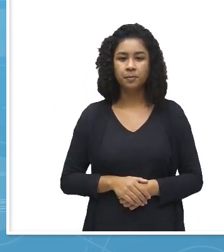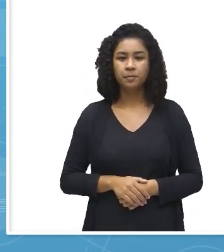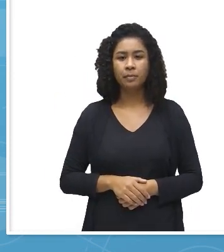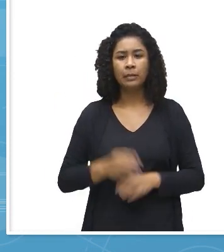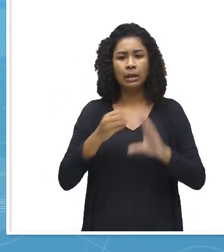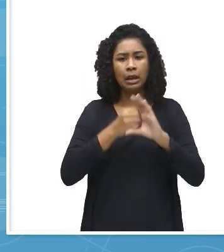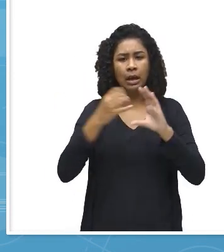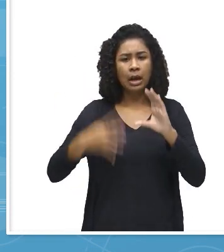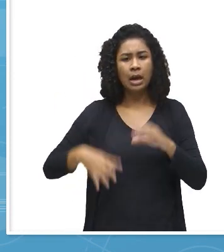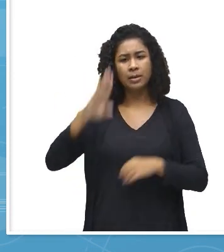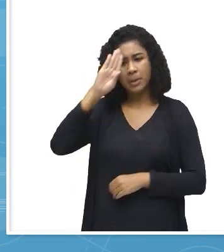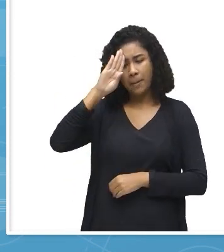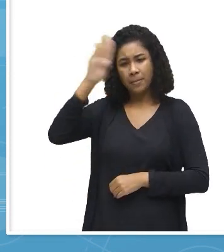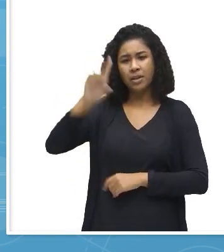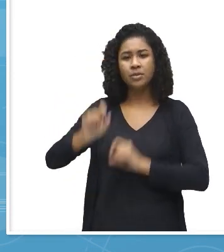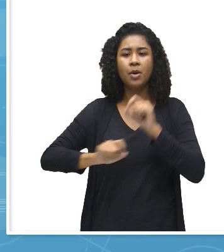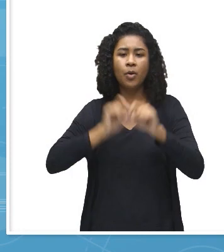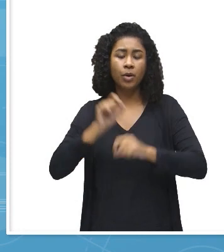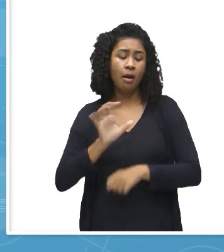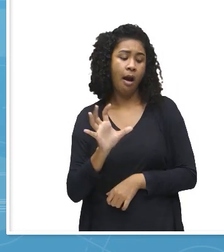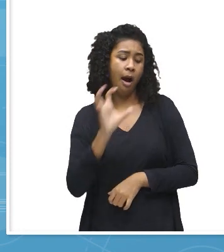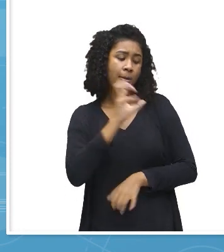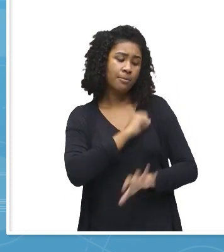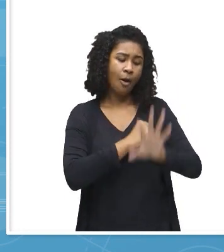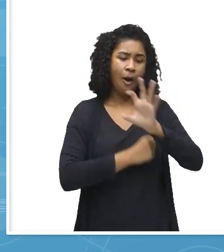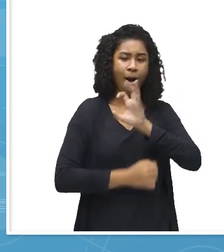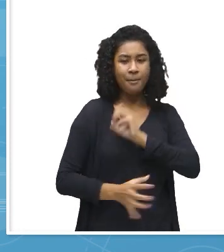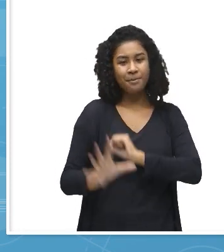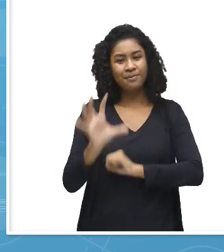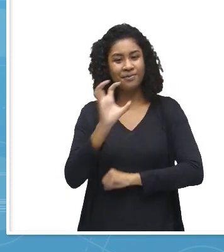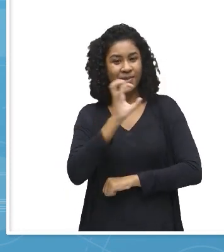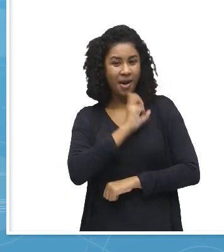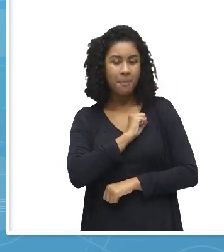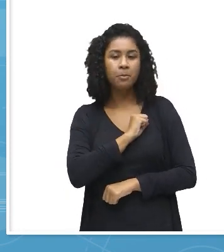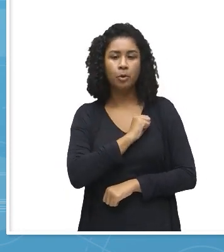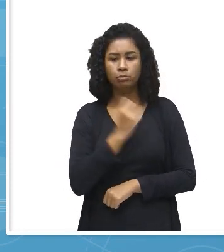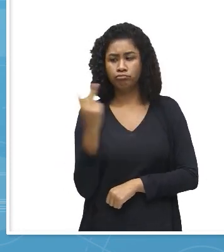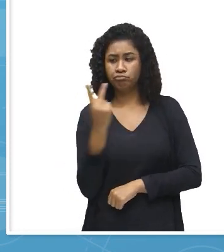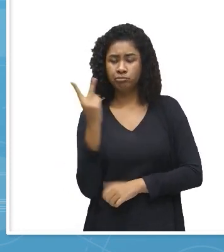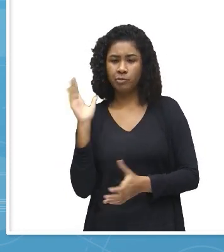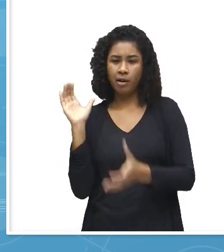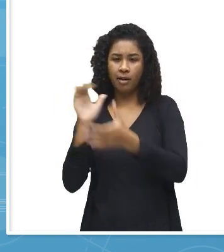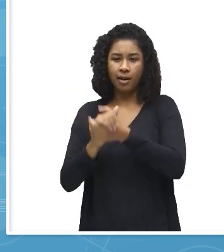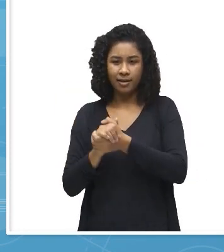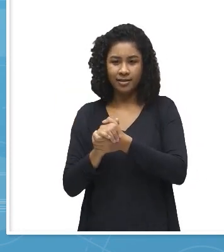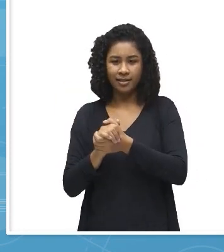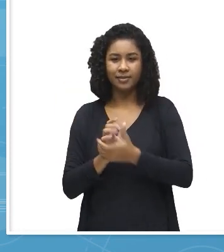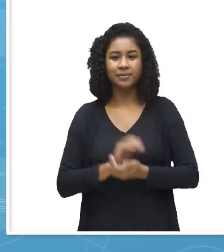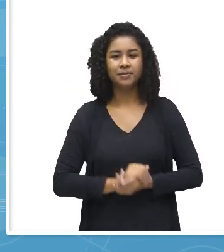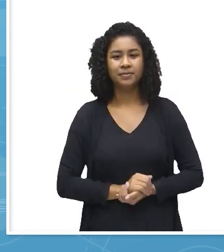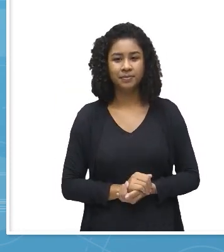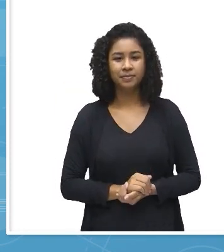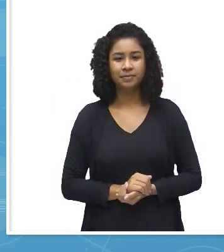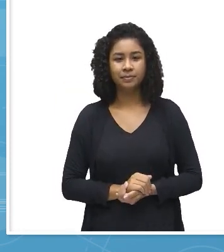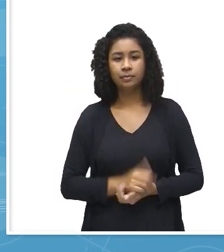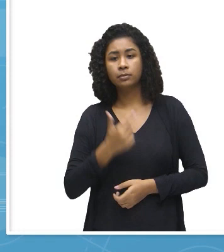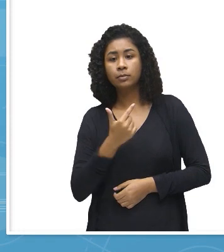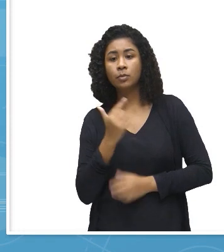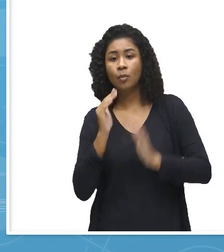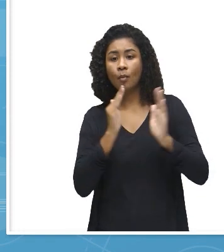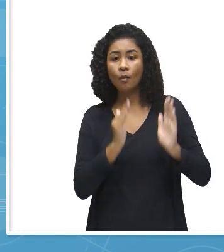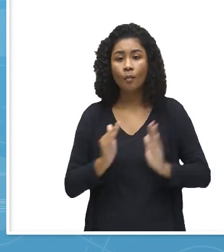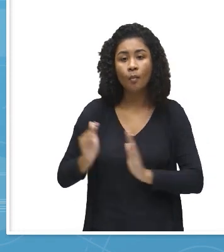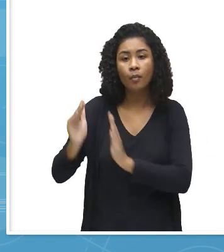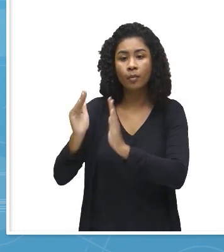dela é justamente o amor, a fertilidade. Então, esposa de Odin, aí Frigga. Do outro